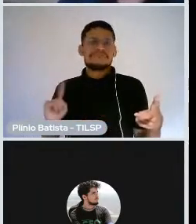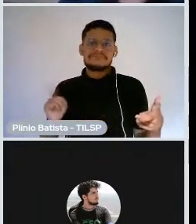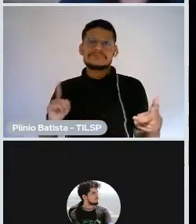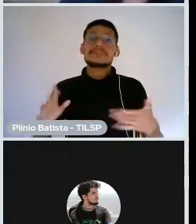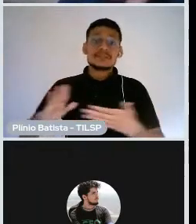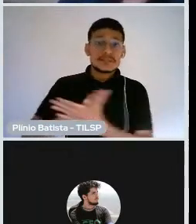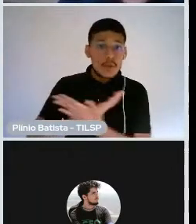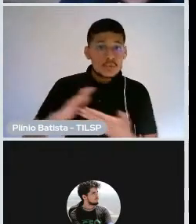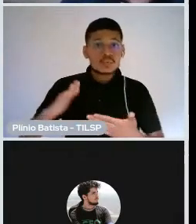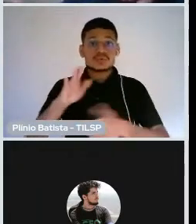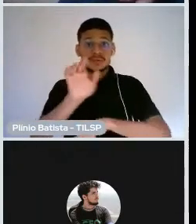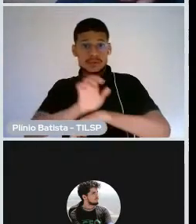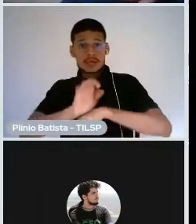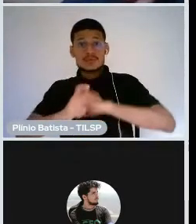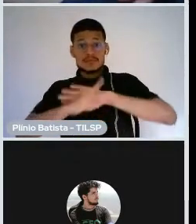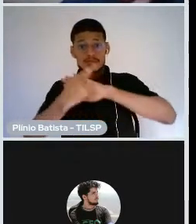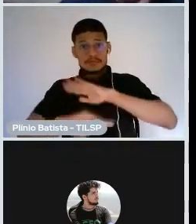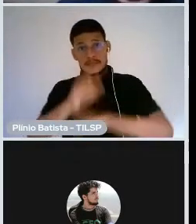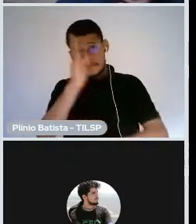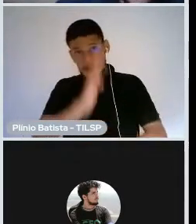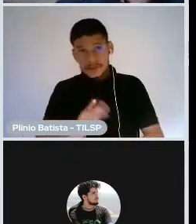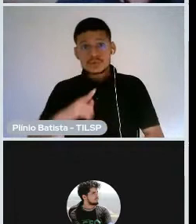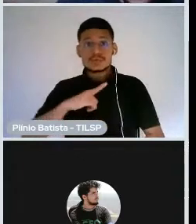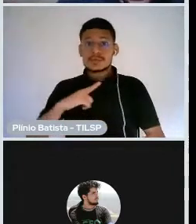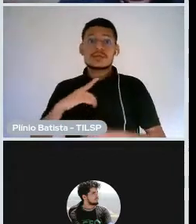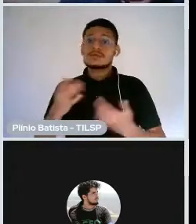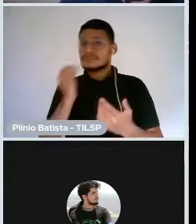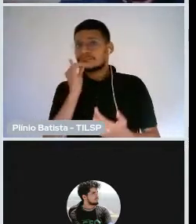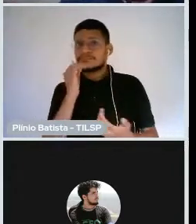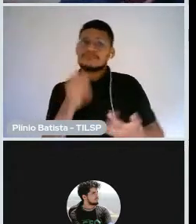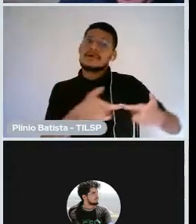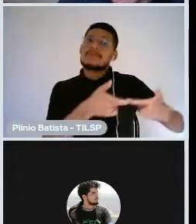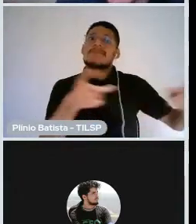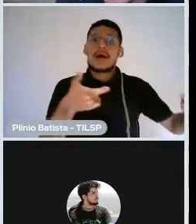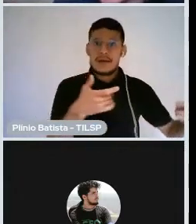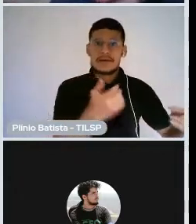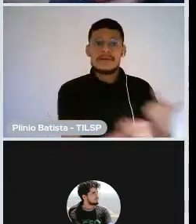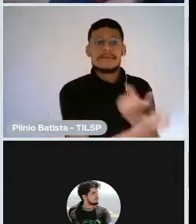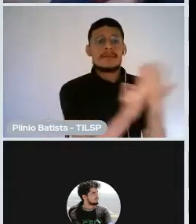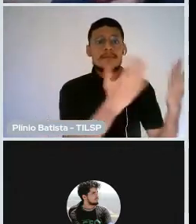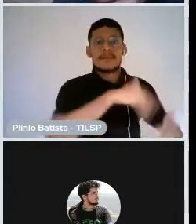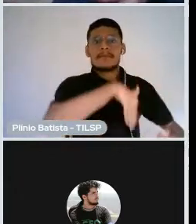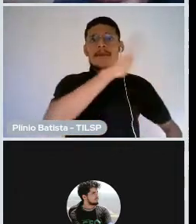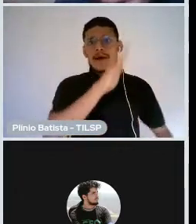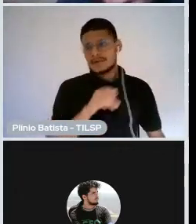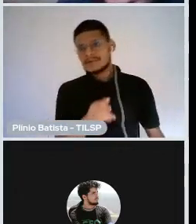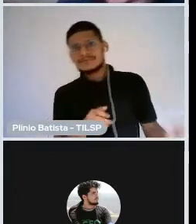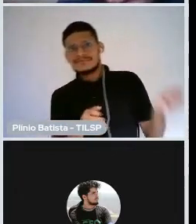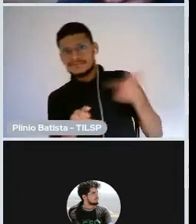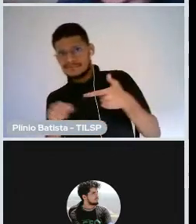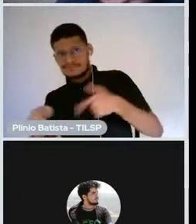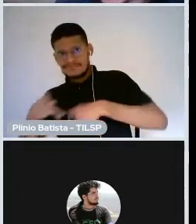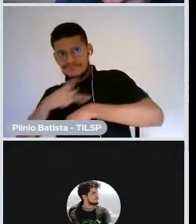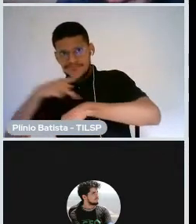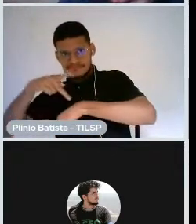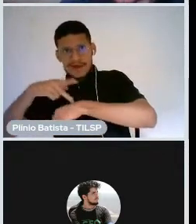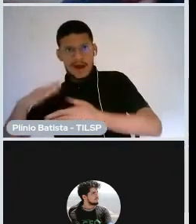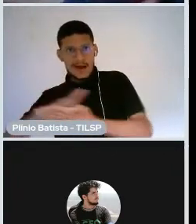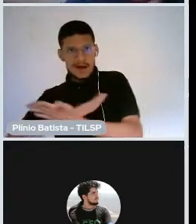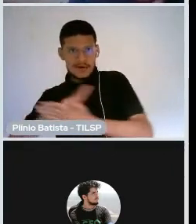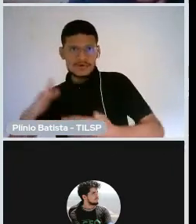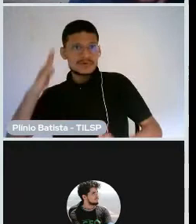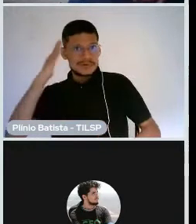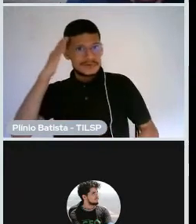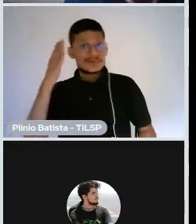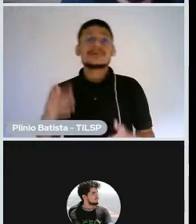gente tem aqui no Brasil supera facilmente a população desses países, tá? E aí a gente tem a questão dos